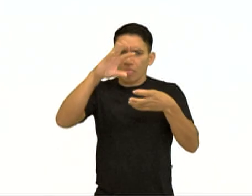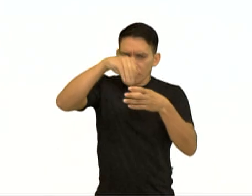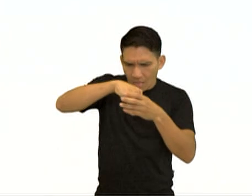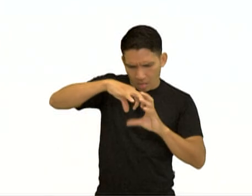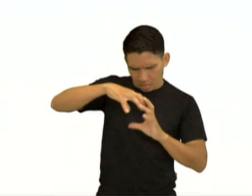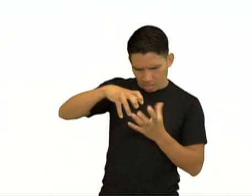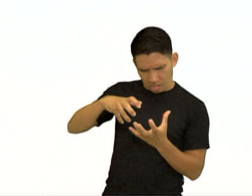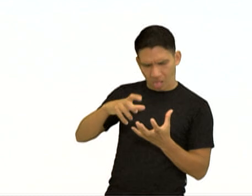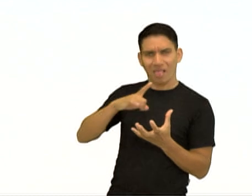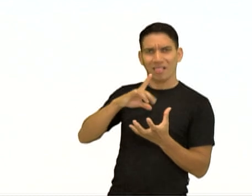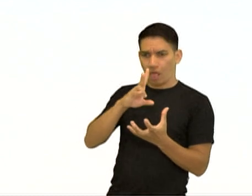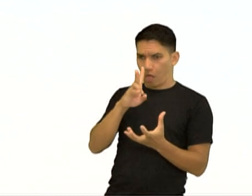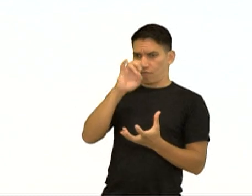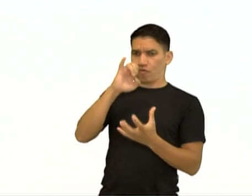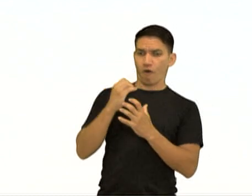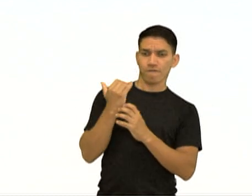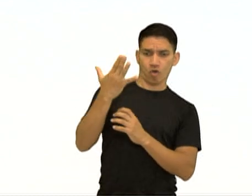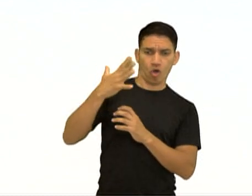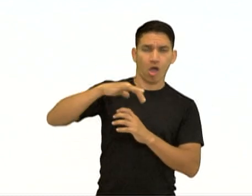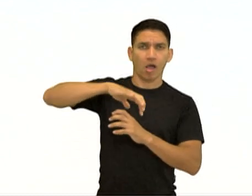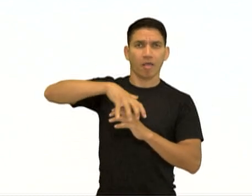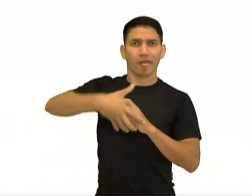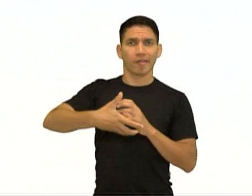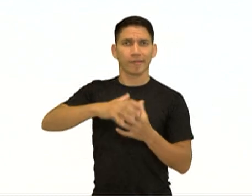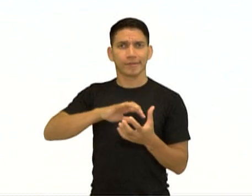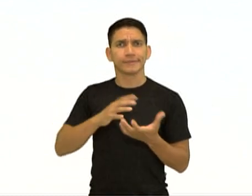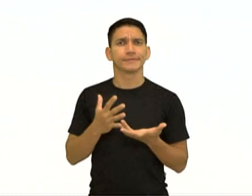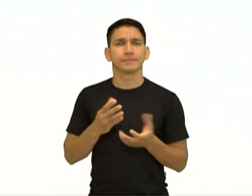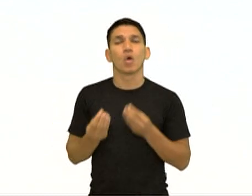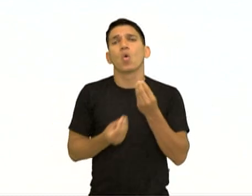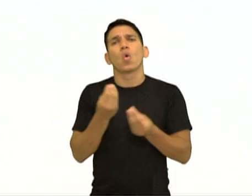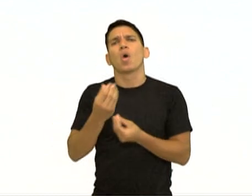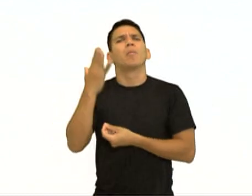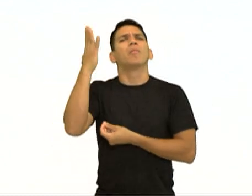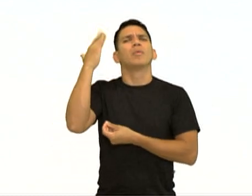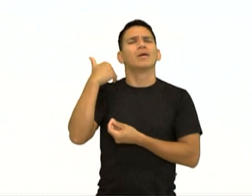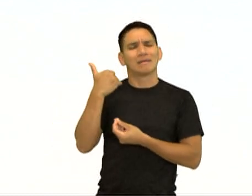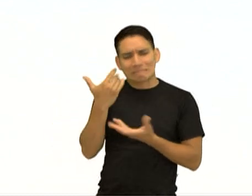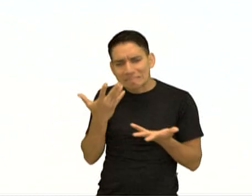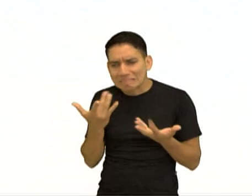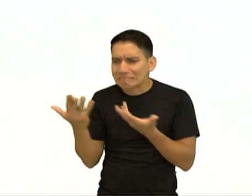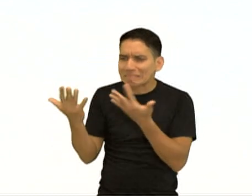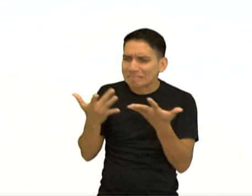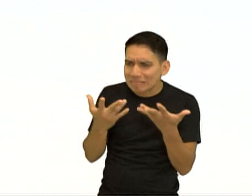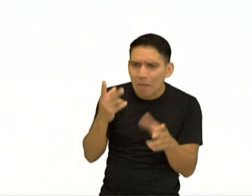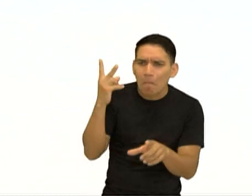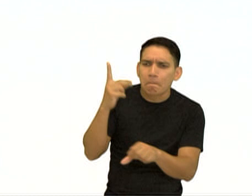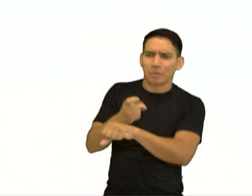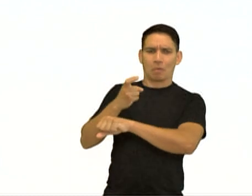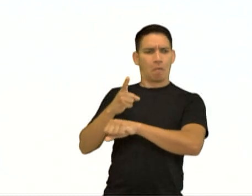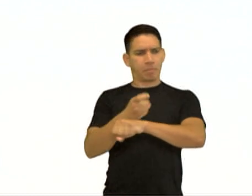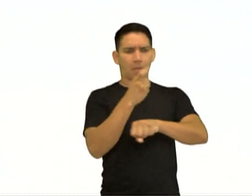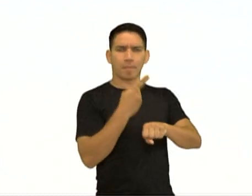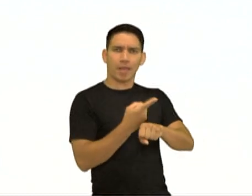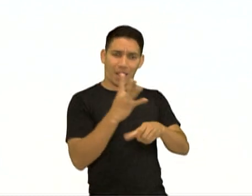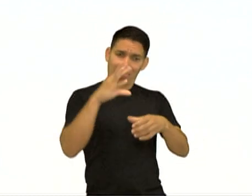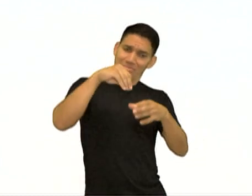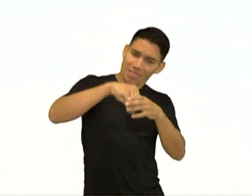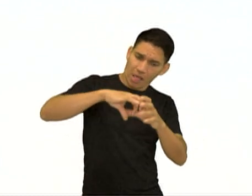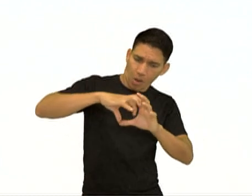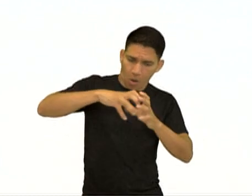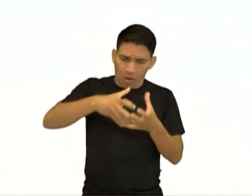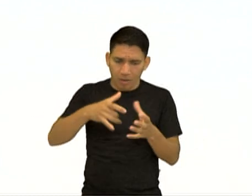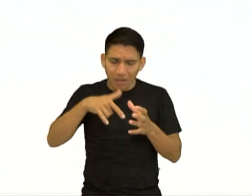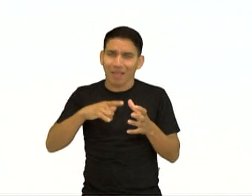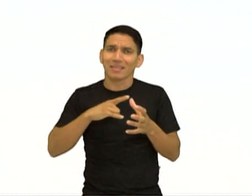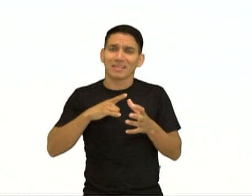planeta Terra na superfície? Então, como que a gente consegue perceber essas forças que existem no interior do nosso planeta